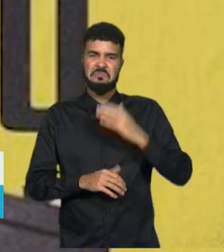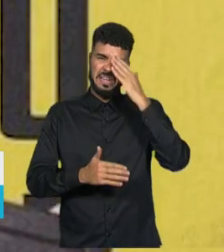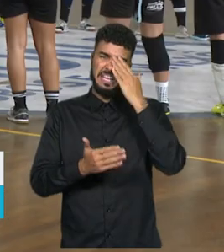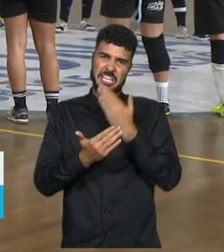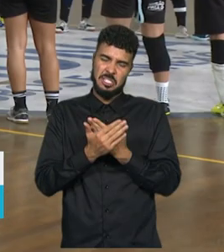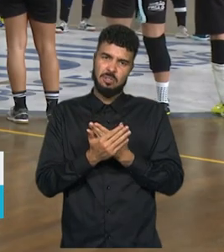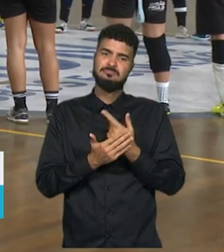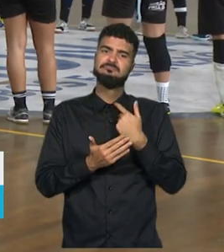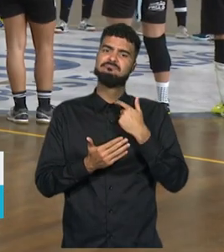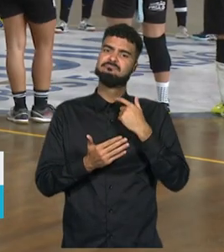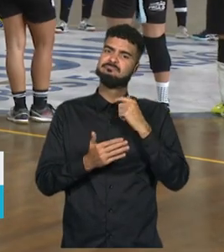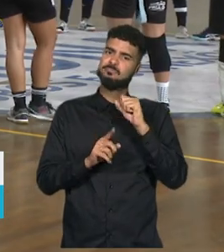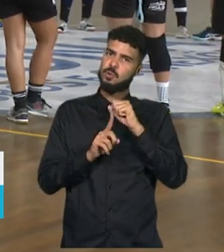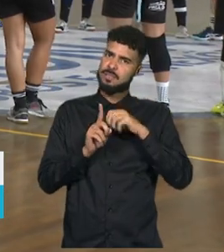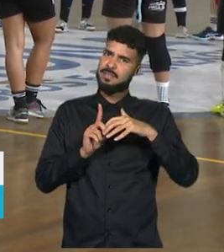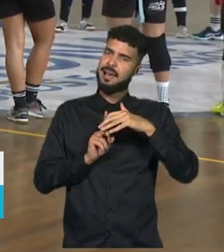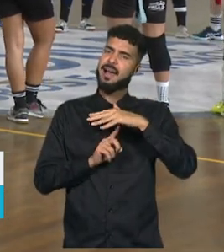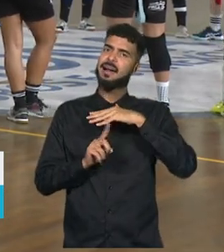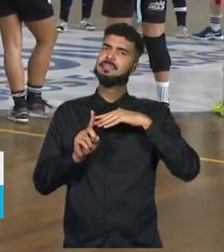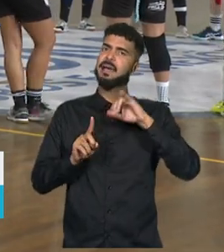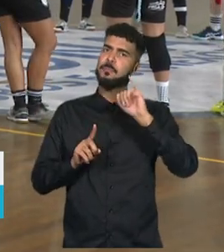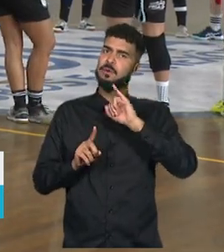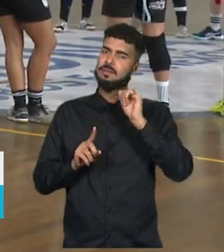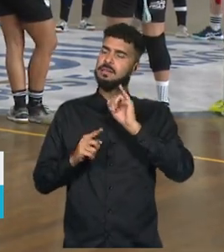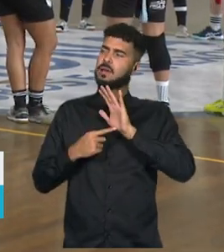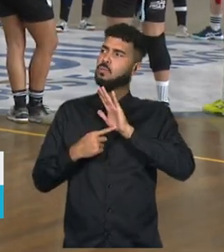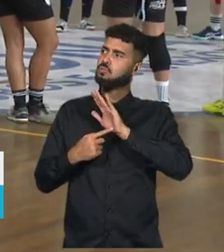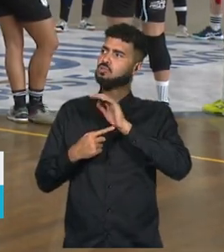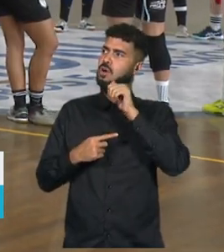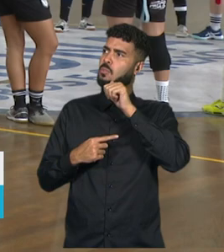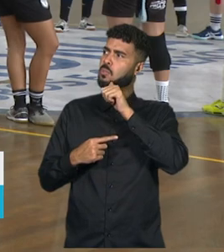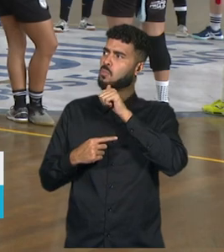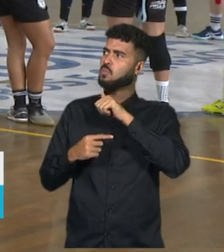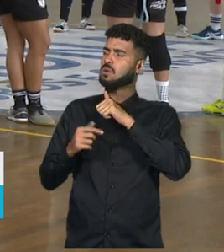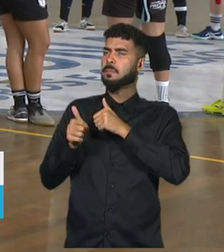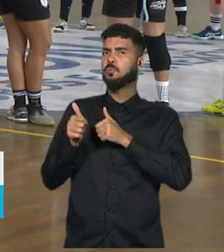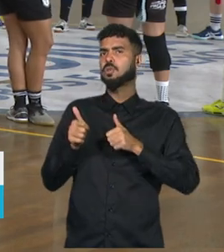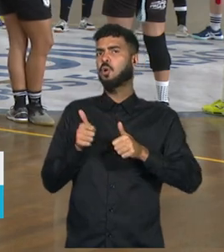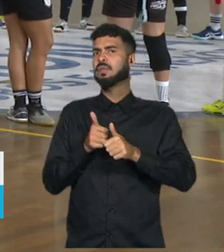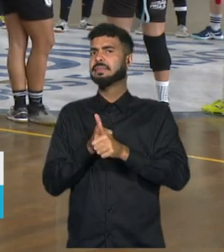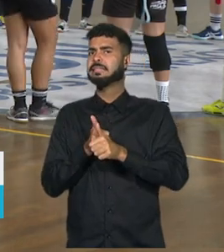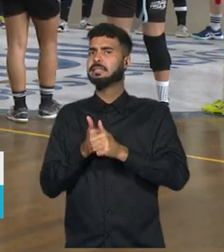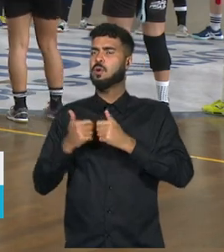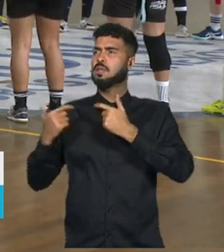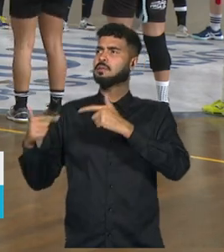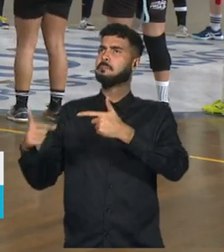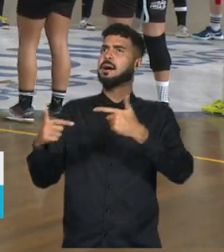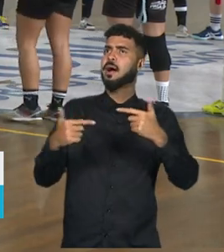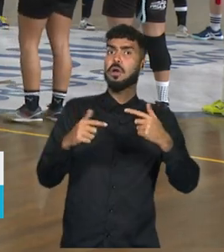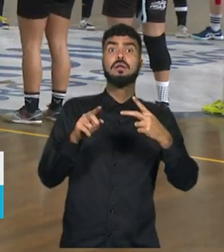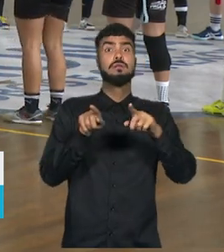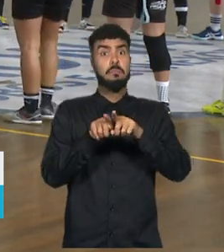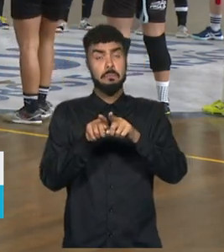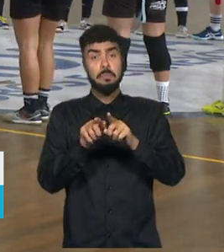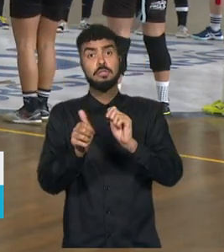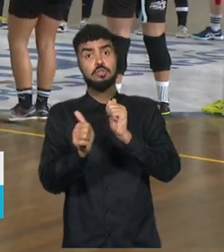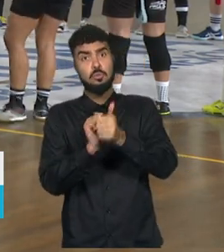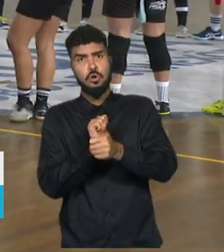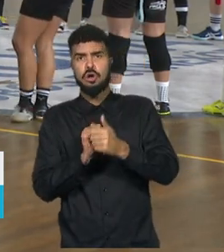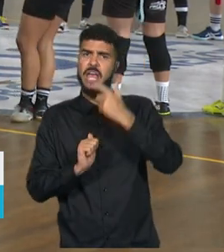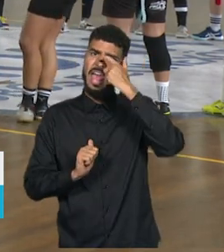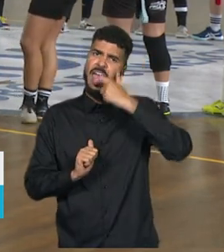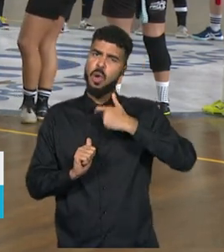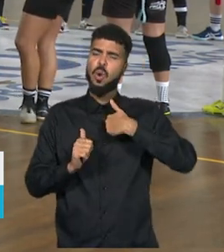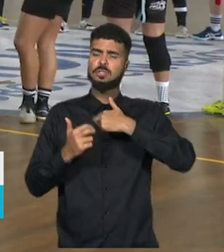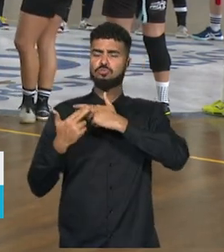mulheres protagonistas, né, à frente de grandes trabalhos, inclusive no esporte. Então a gente leva essa bandeira mesmo das mulheres no esporte para